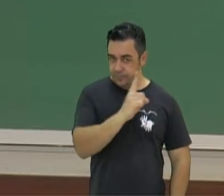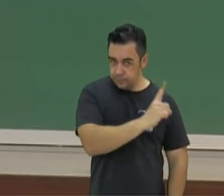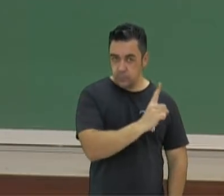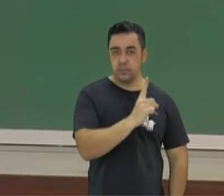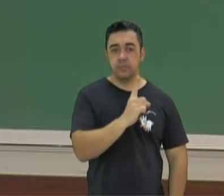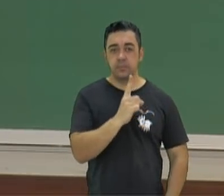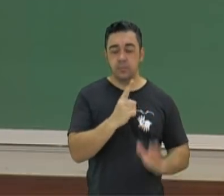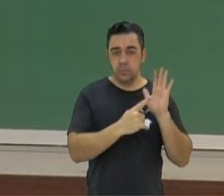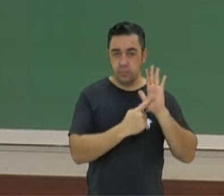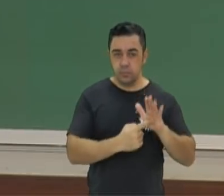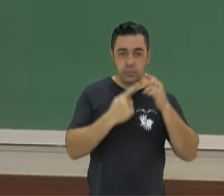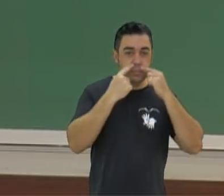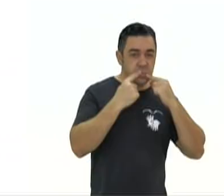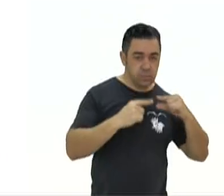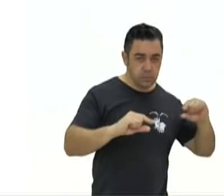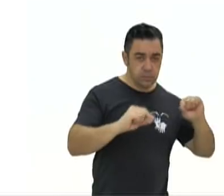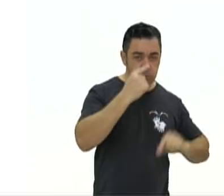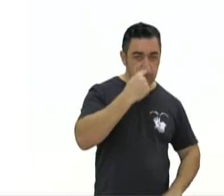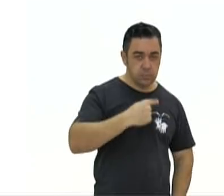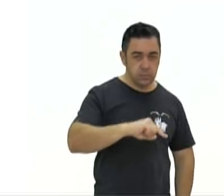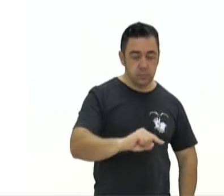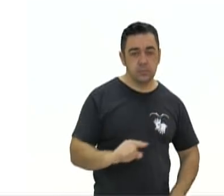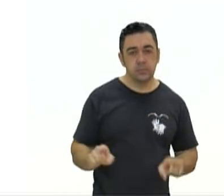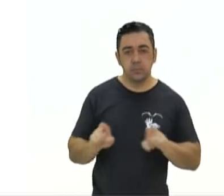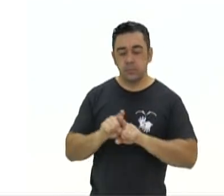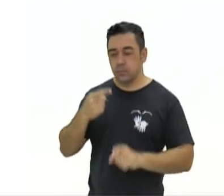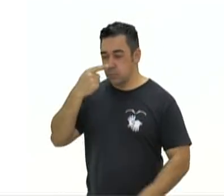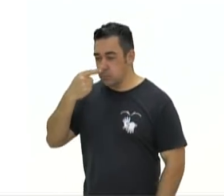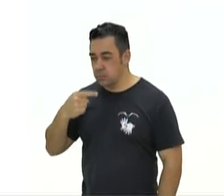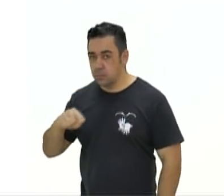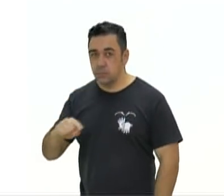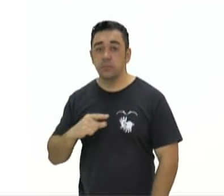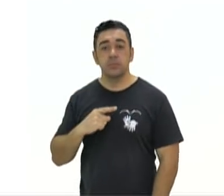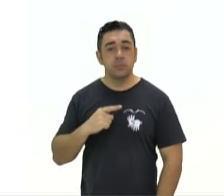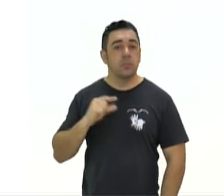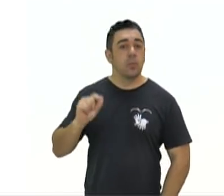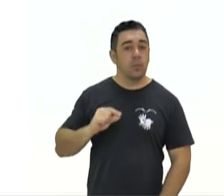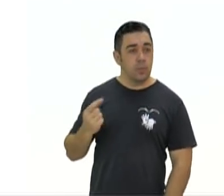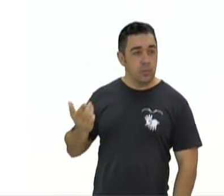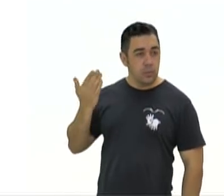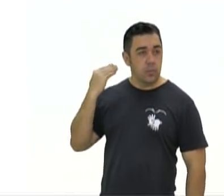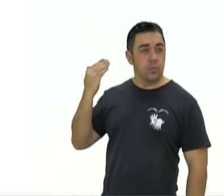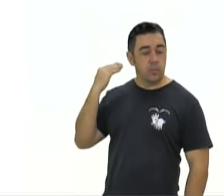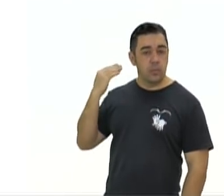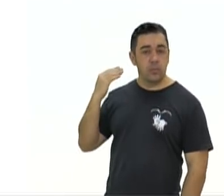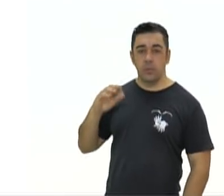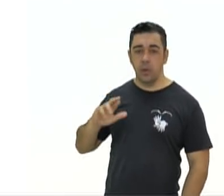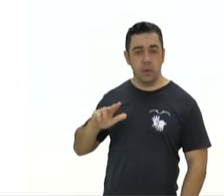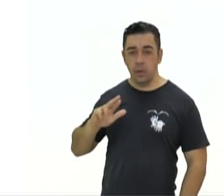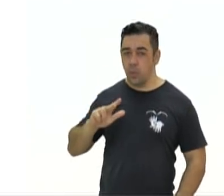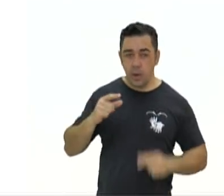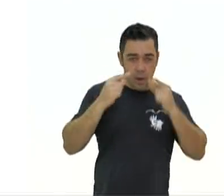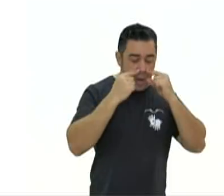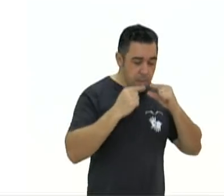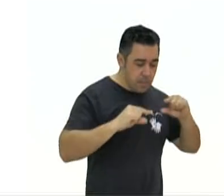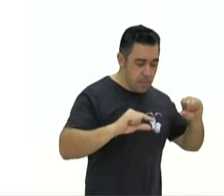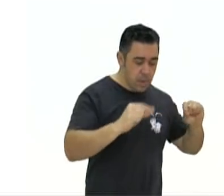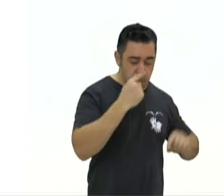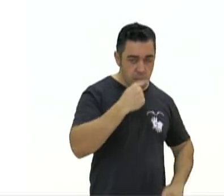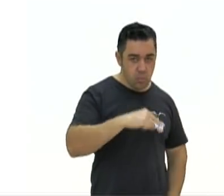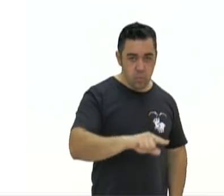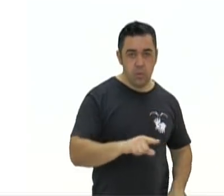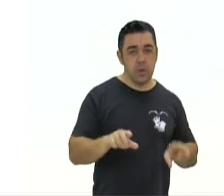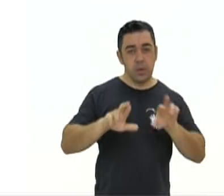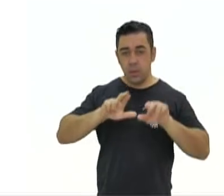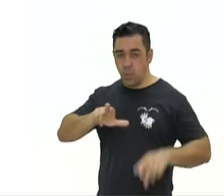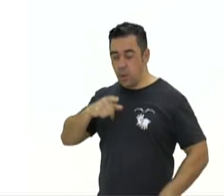nesse caso aqui o mamute e o elefante, que eles têm um ancestral comum, né? Então, o ancestral, que não era nem mamute nem elefante, deu origem a essas